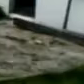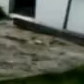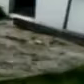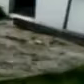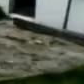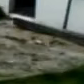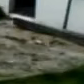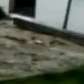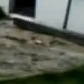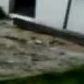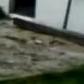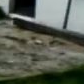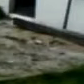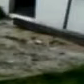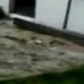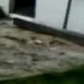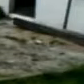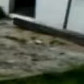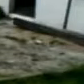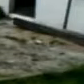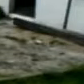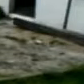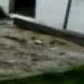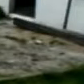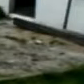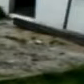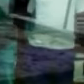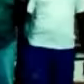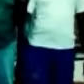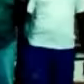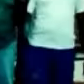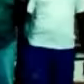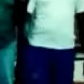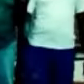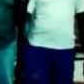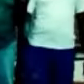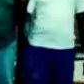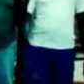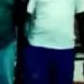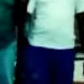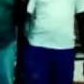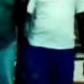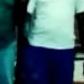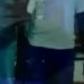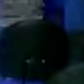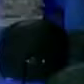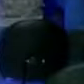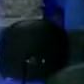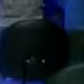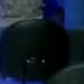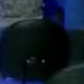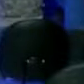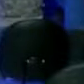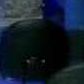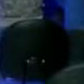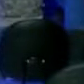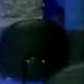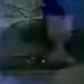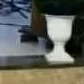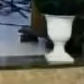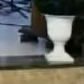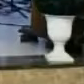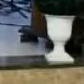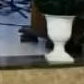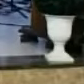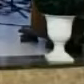Ao longo de seus 20 anos de história, transformando a vida de muitas pessoas e famílias, através da Palavra de Deus,